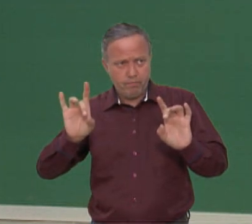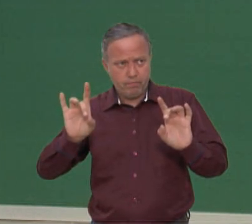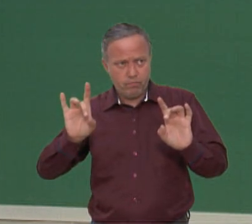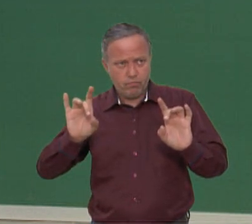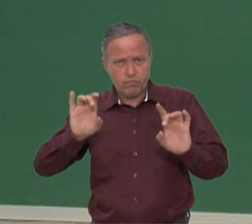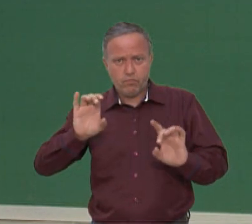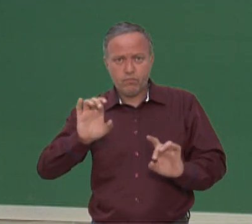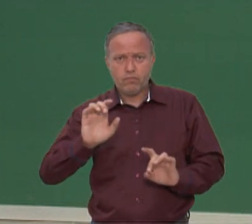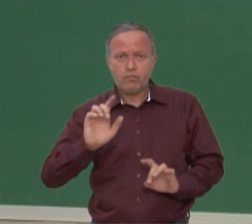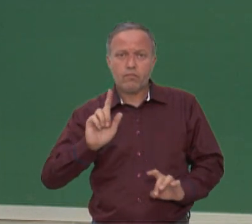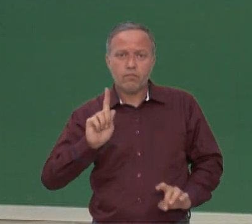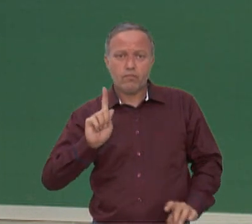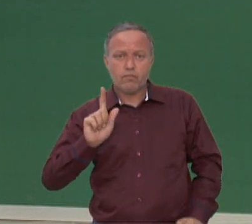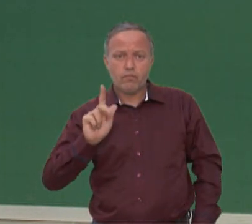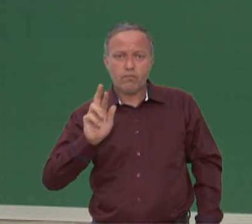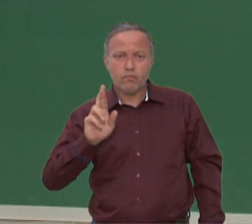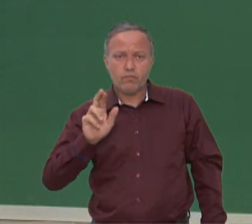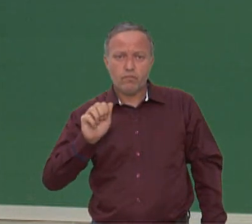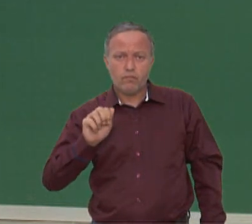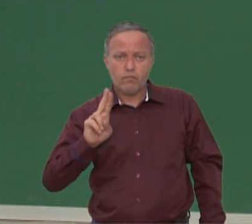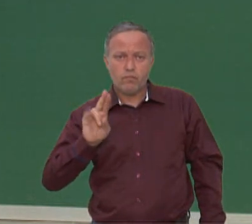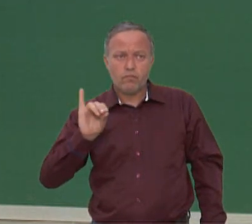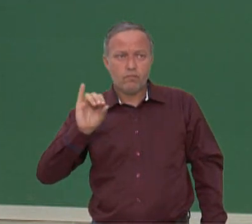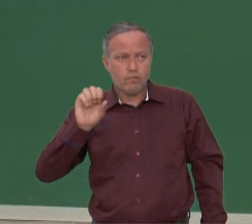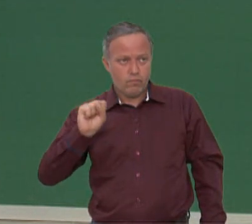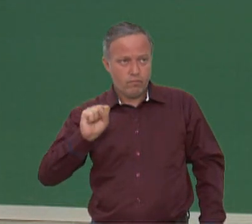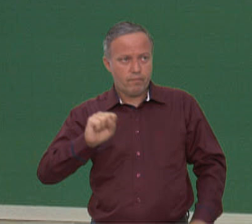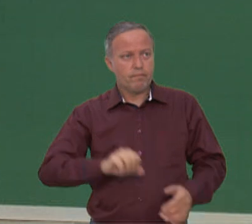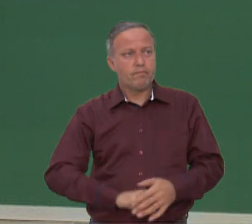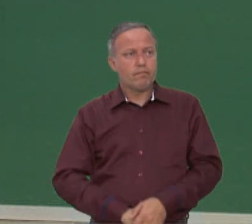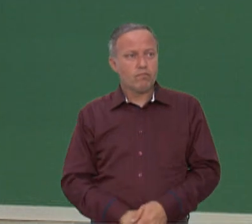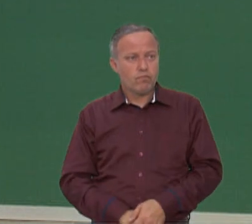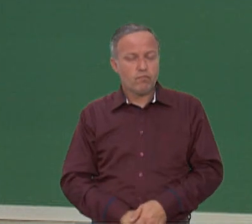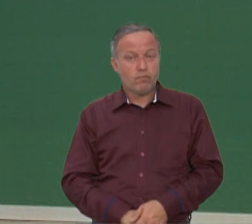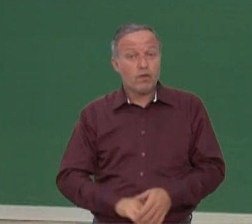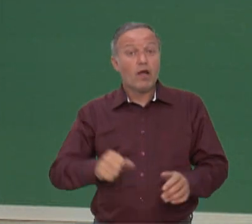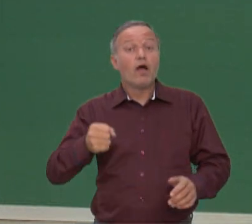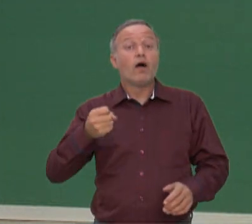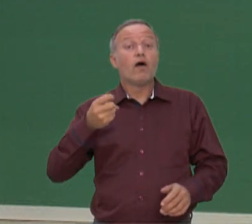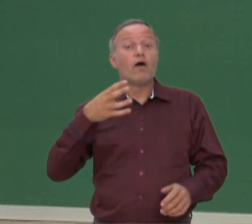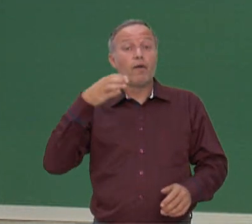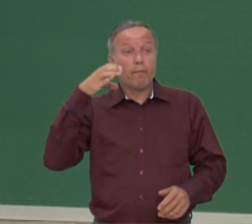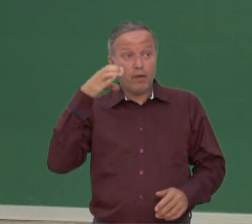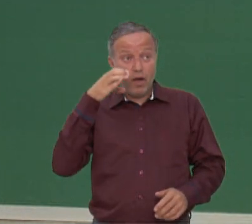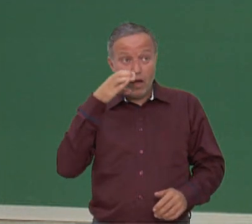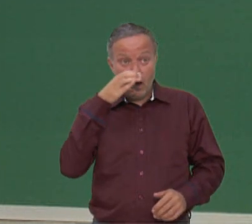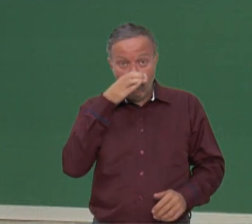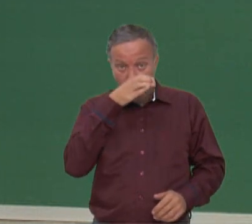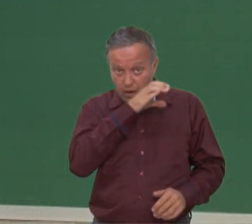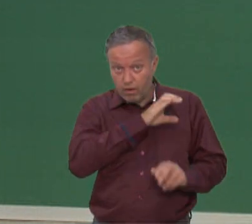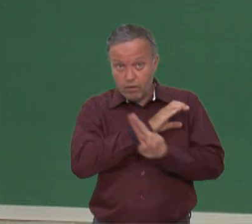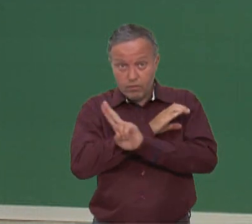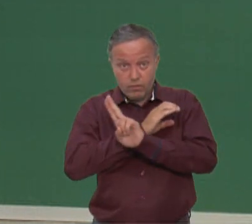grau Celsius. A definição de quantidade de calor é definido como